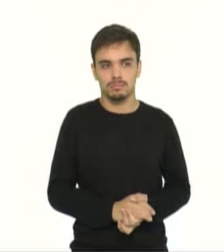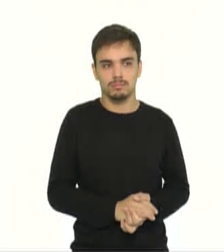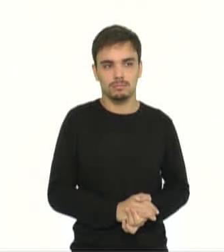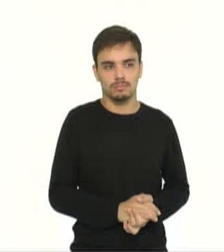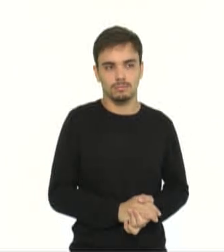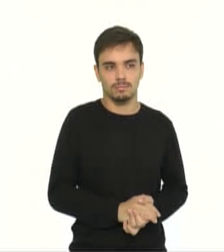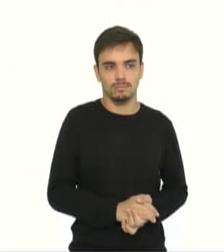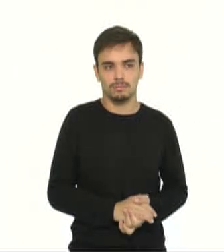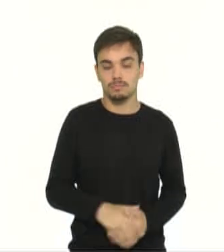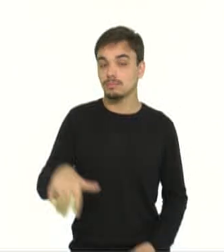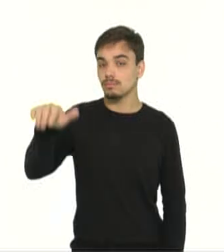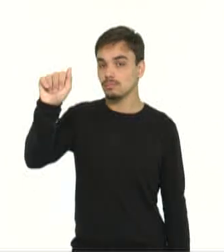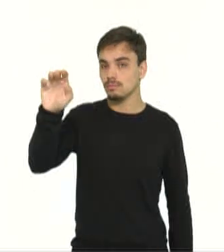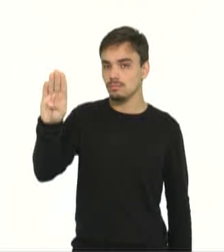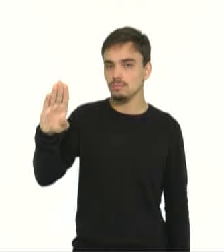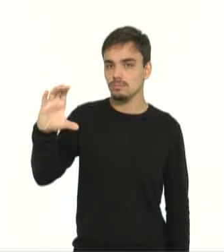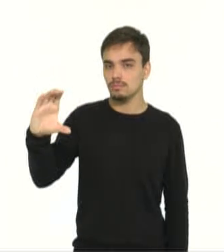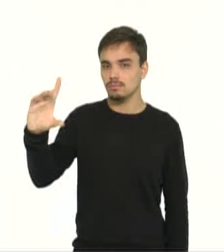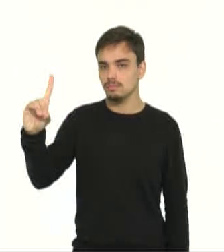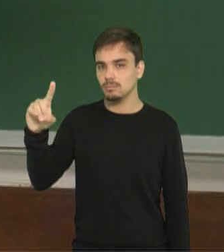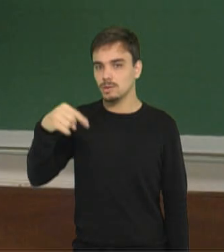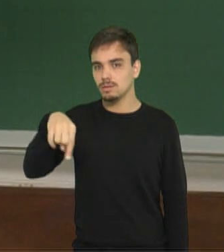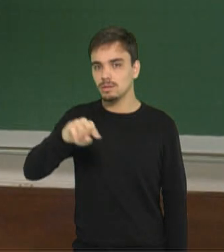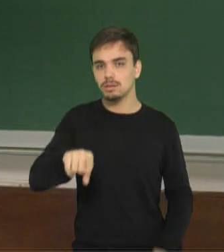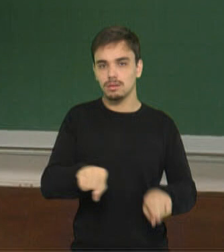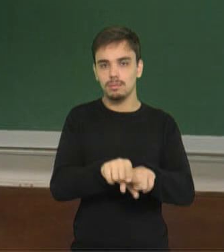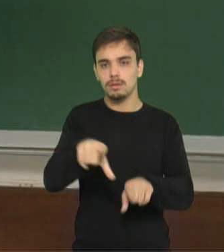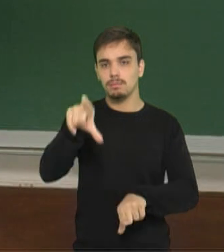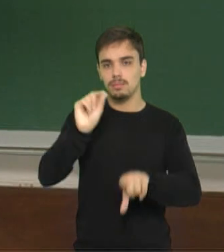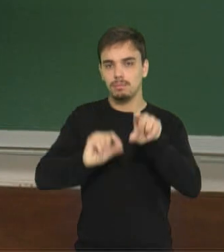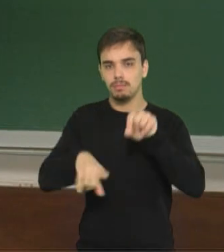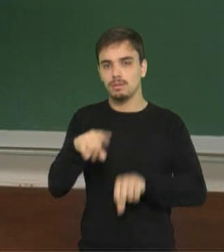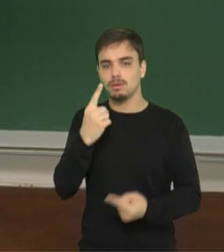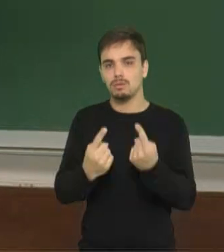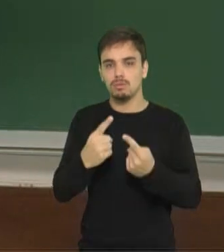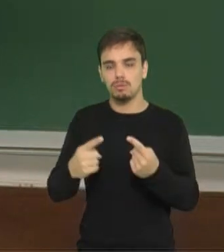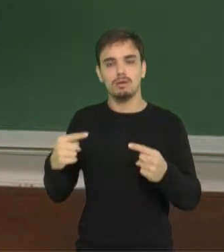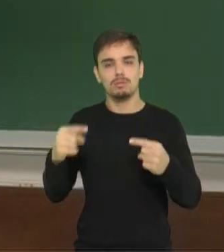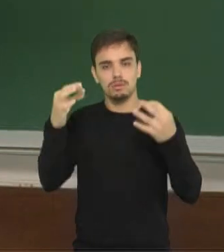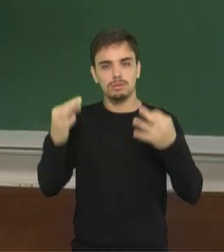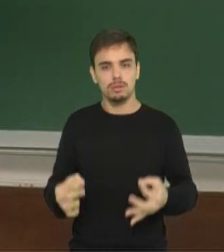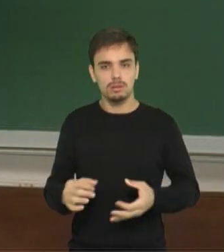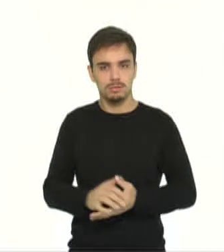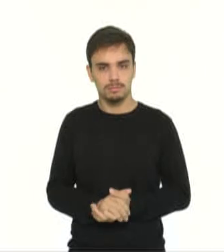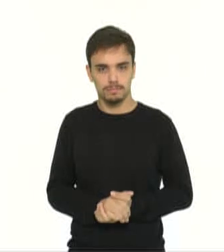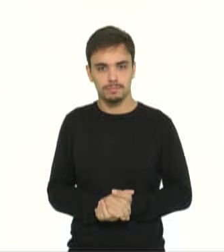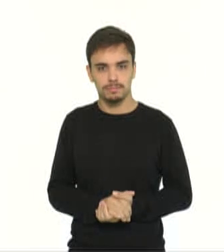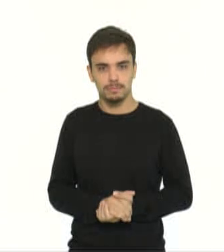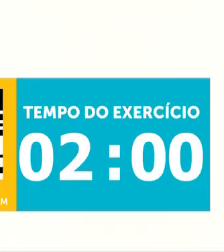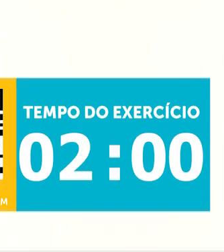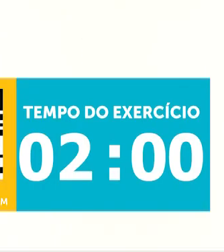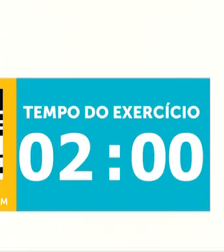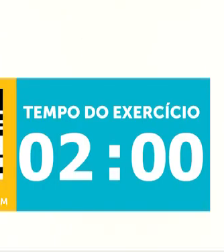never, once or to. Então, você vai também marcar ali qual é a opção correta, certo?